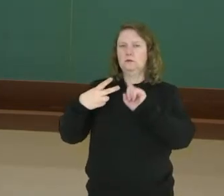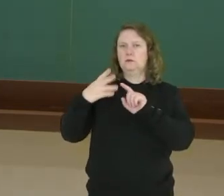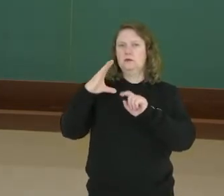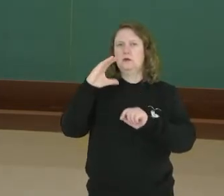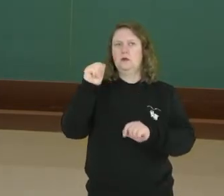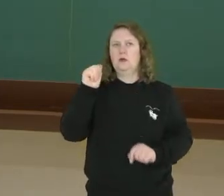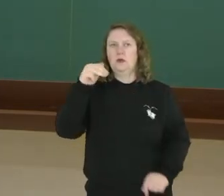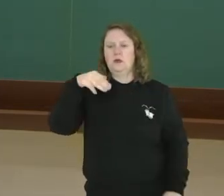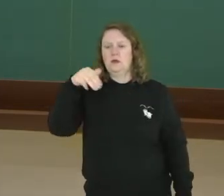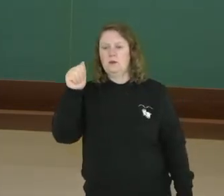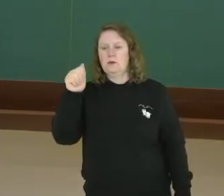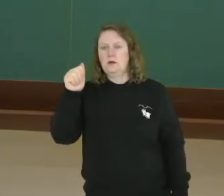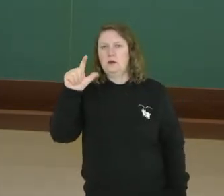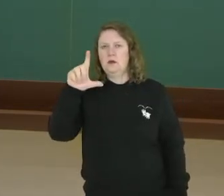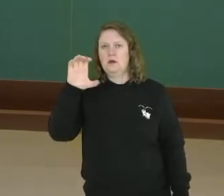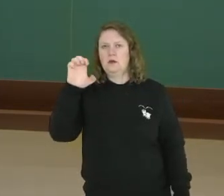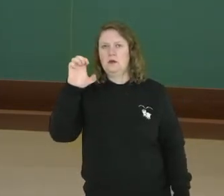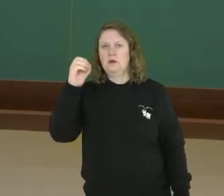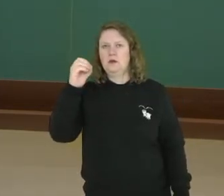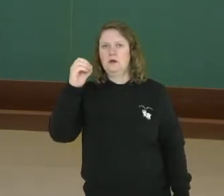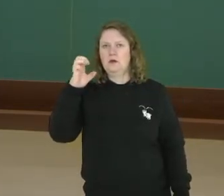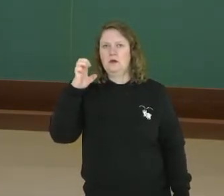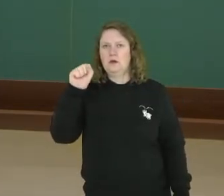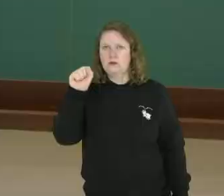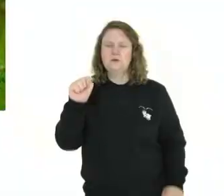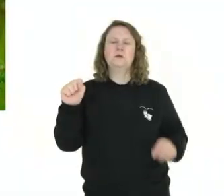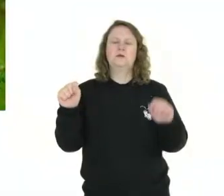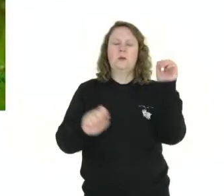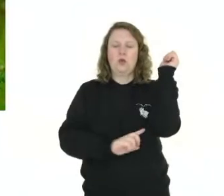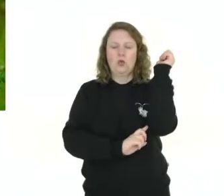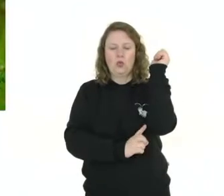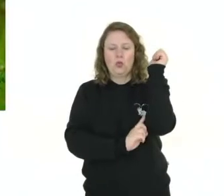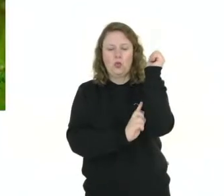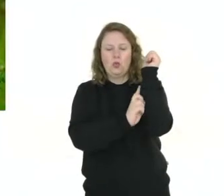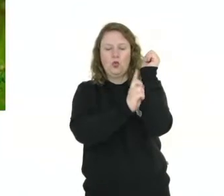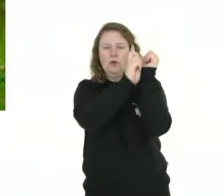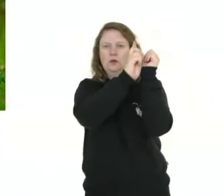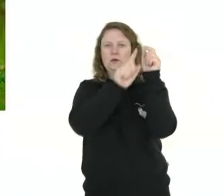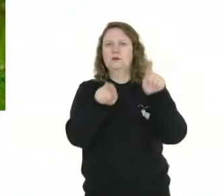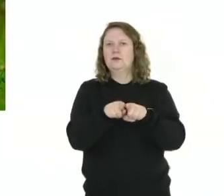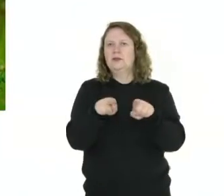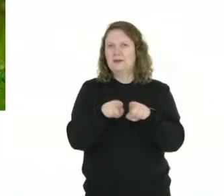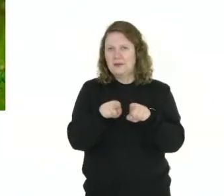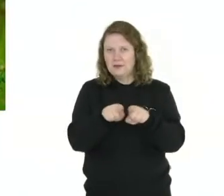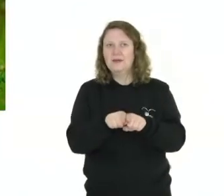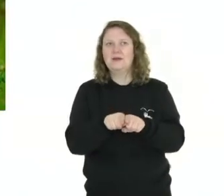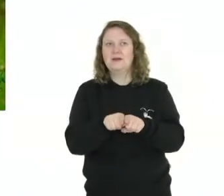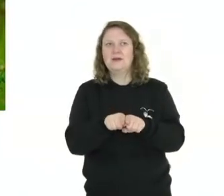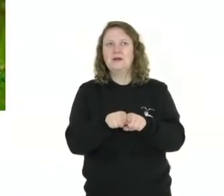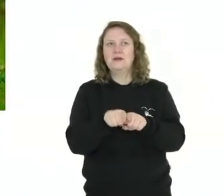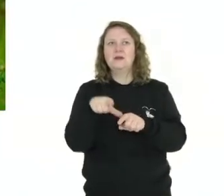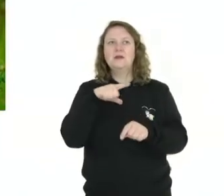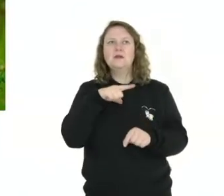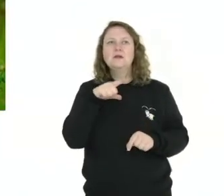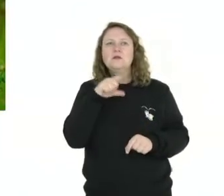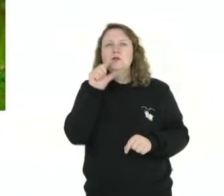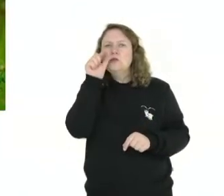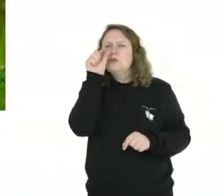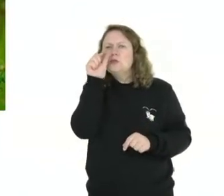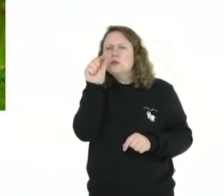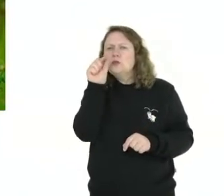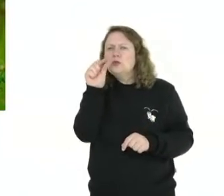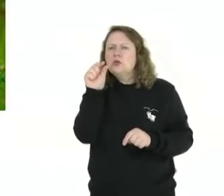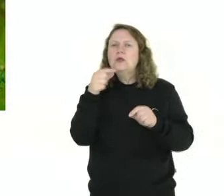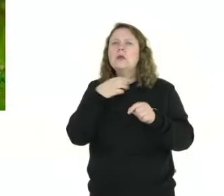aqui a característica, corpo alongado, a cabeça é curta e unida ao corpo por um pequeno